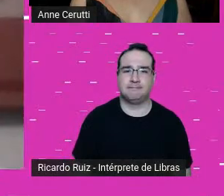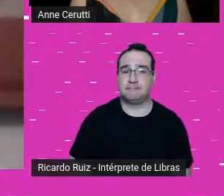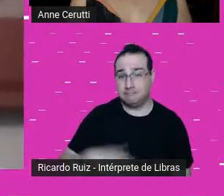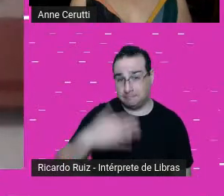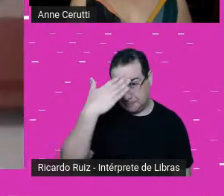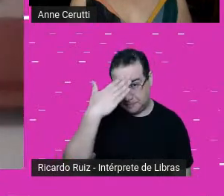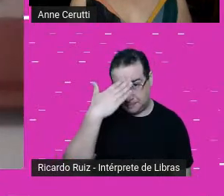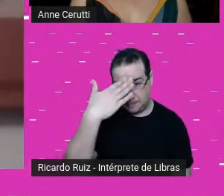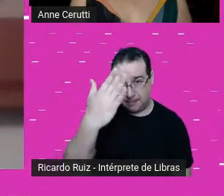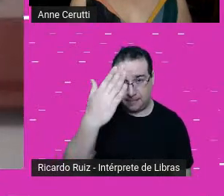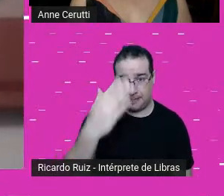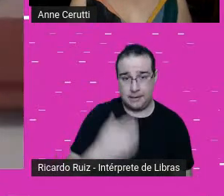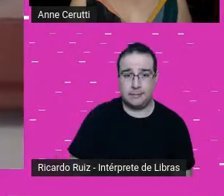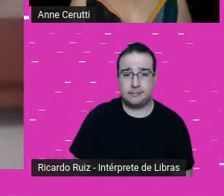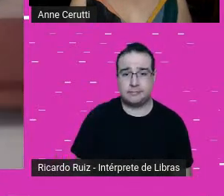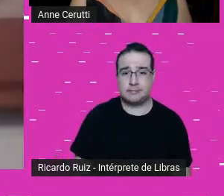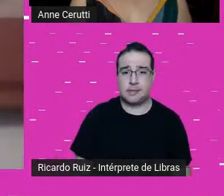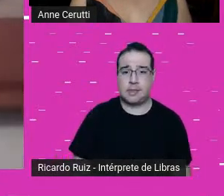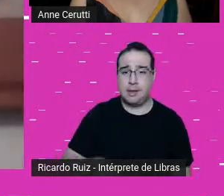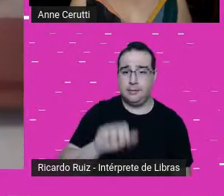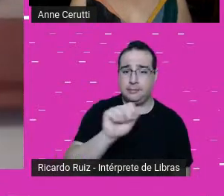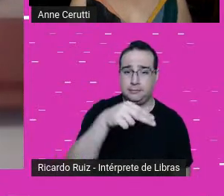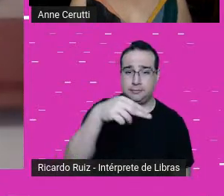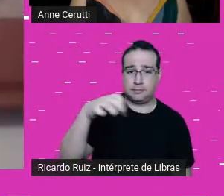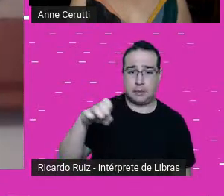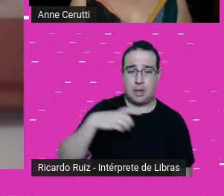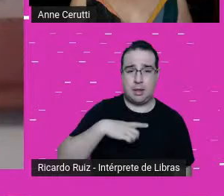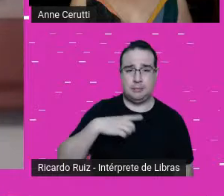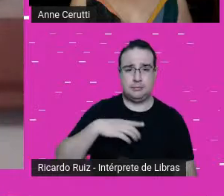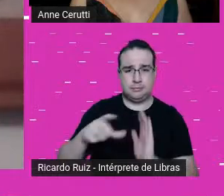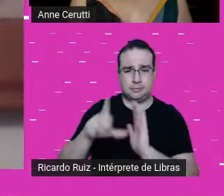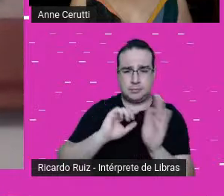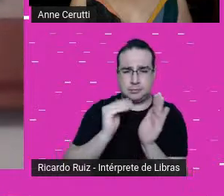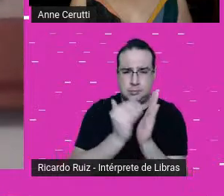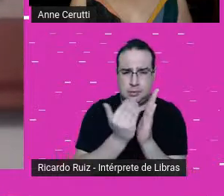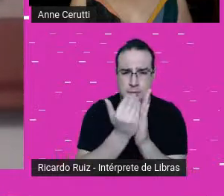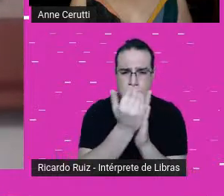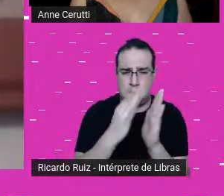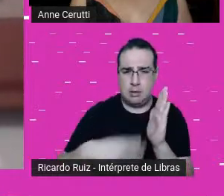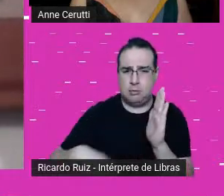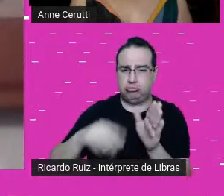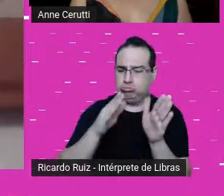Obrigado. Yane, ali nos procedimentos nossos, né, na nossa